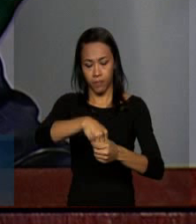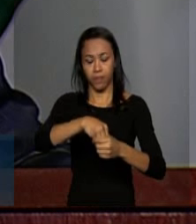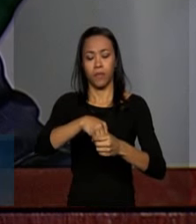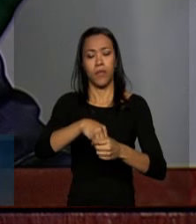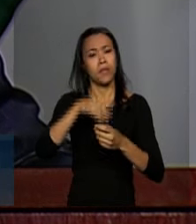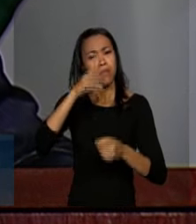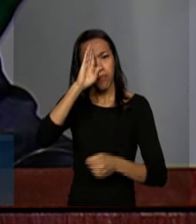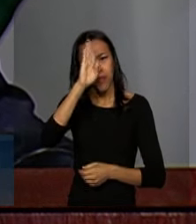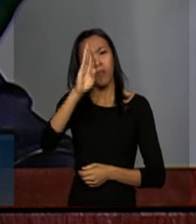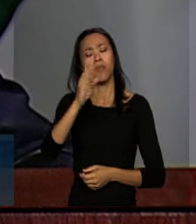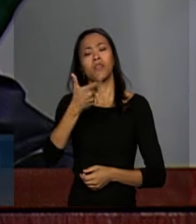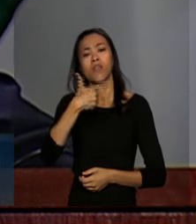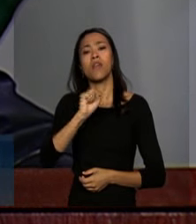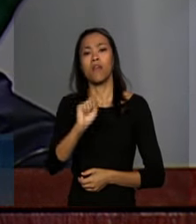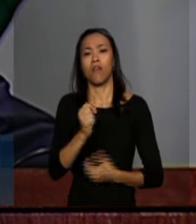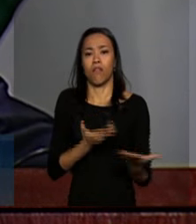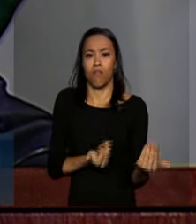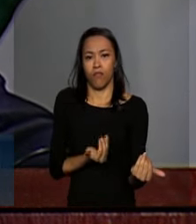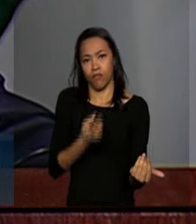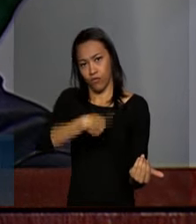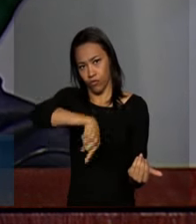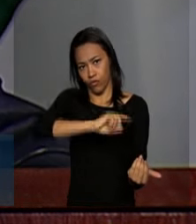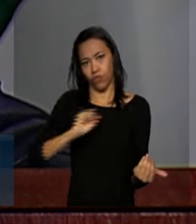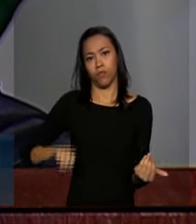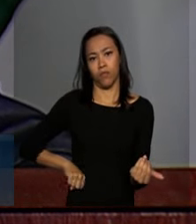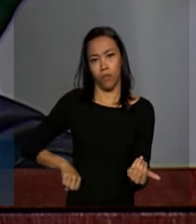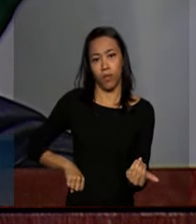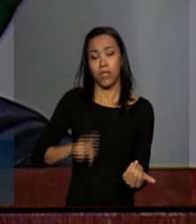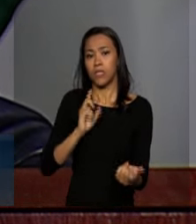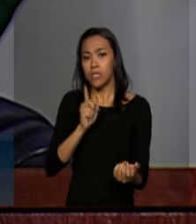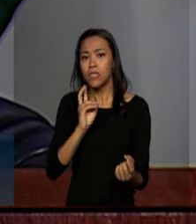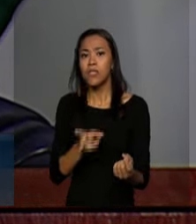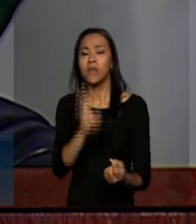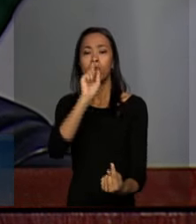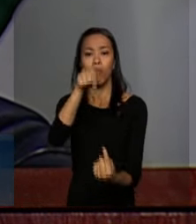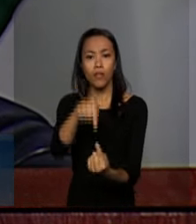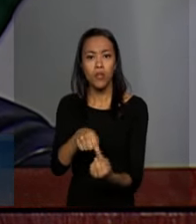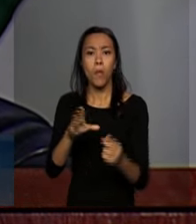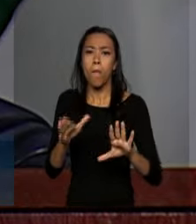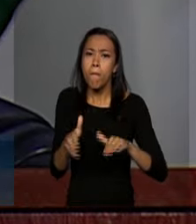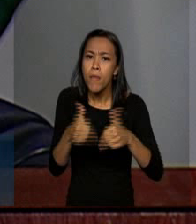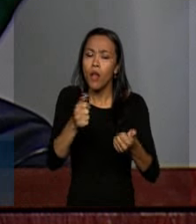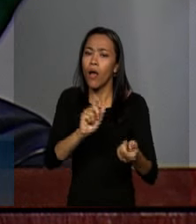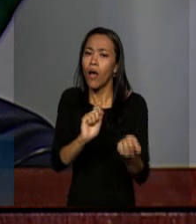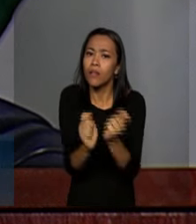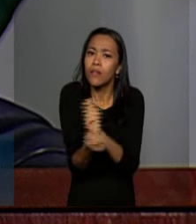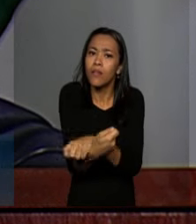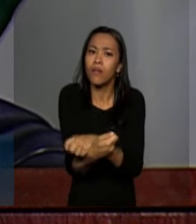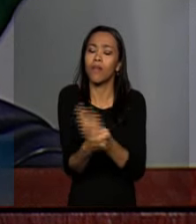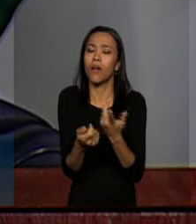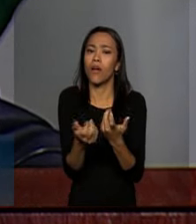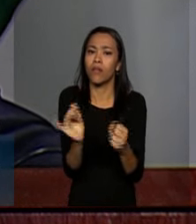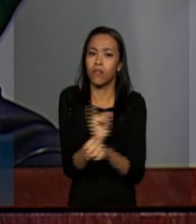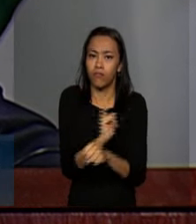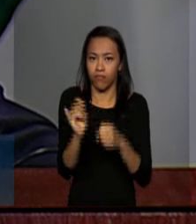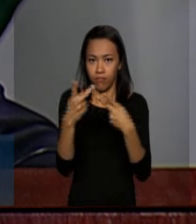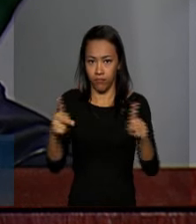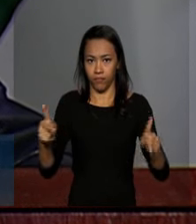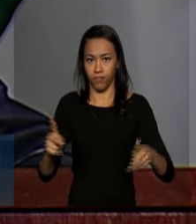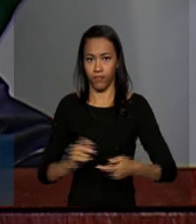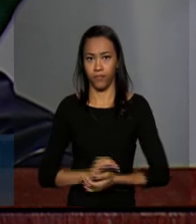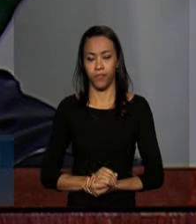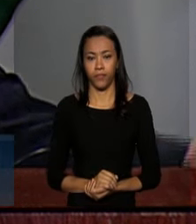particular os mais jovens, sempre com o intuito de promover a maior adequação possível dos nossos meios aos nossos